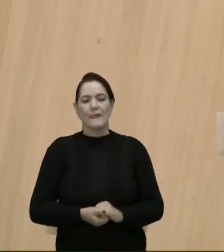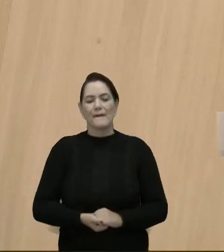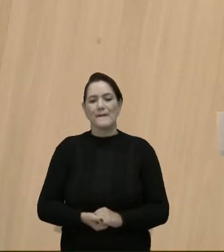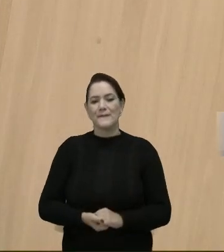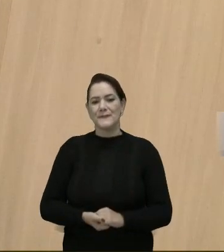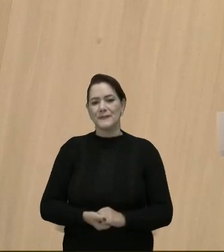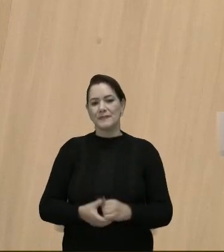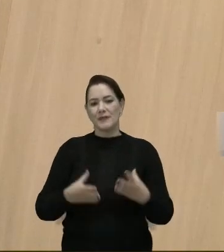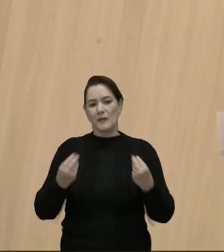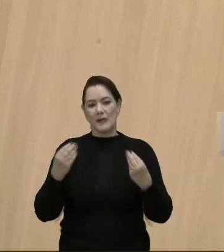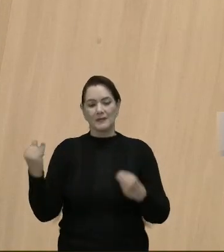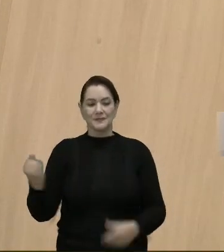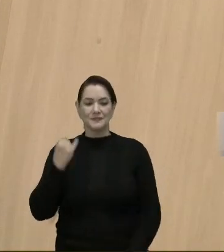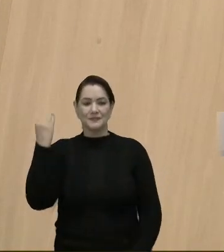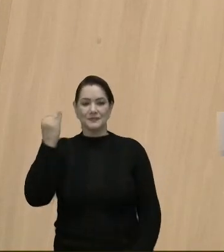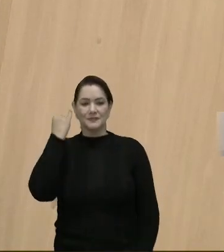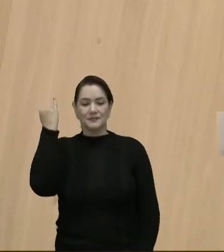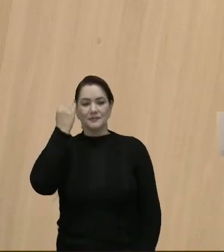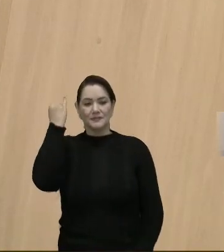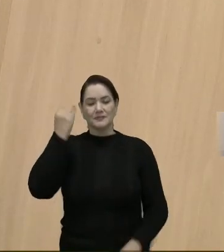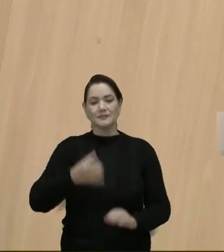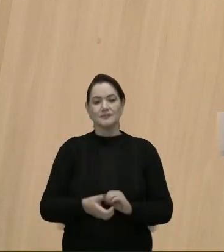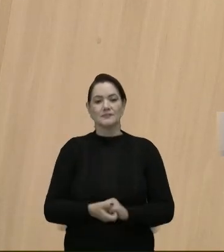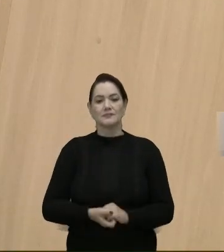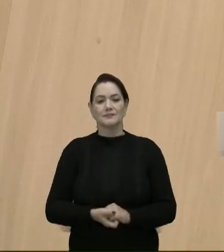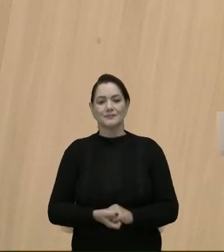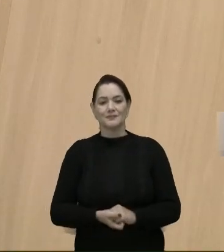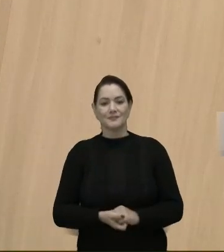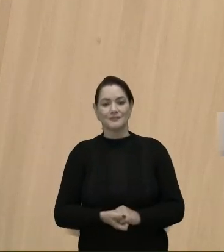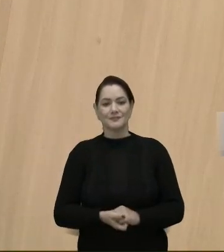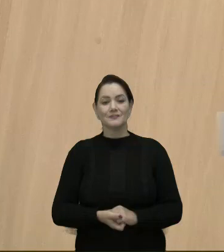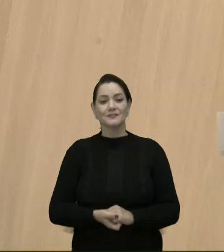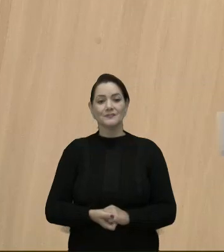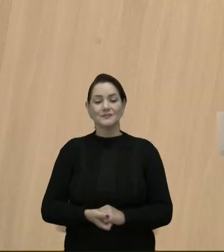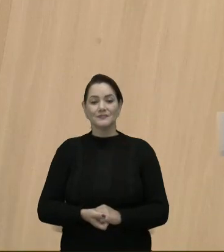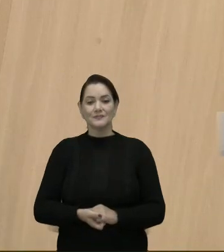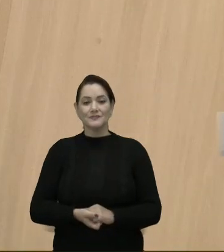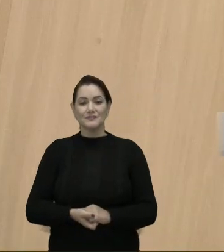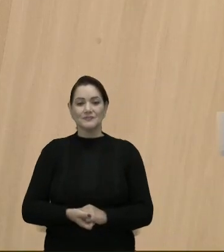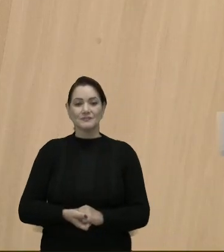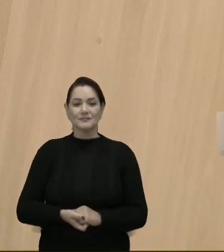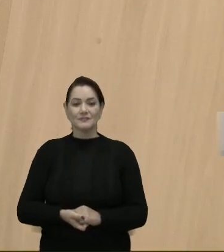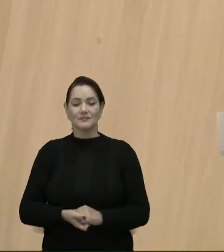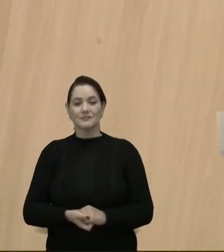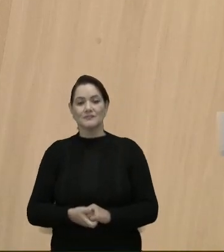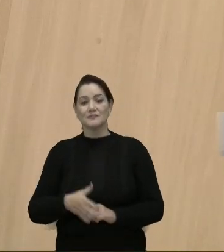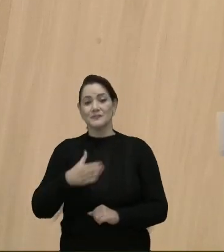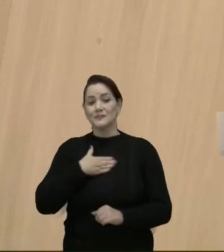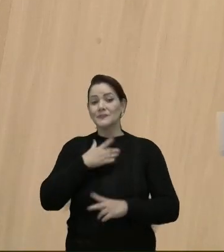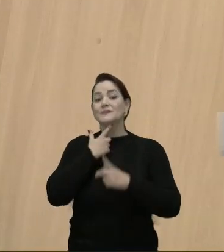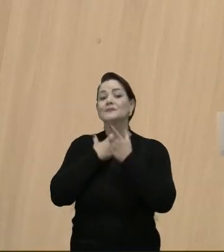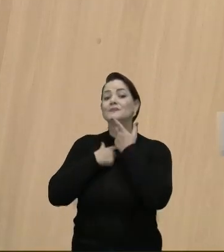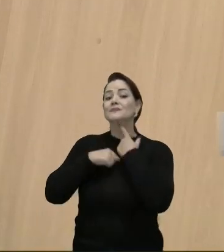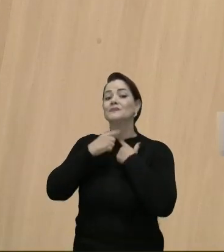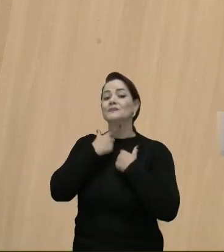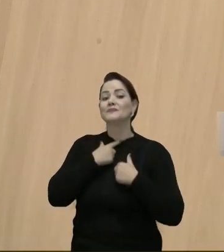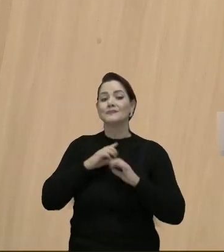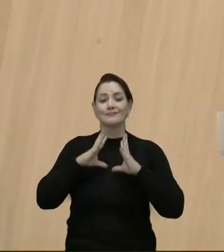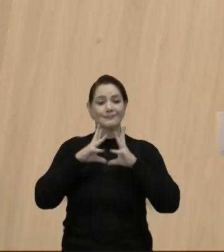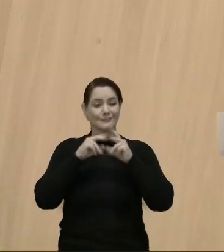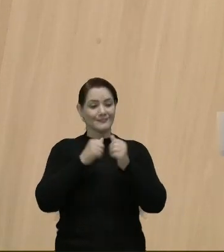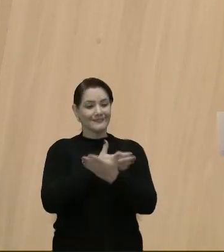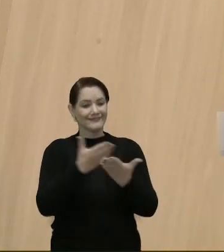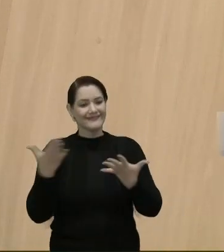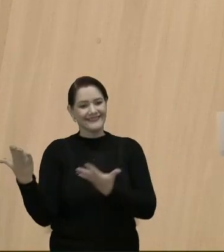para mim foi muito importante. E, sem dúvida nenhuma, o meu desejo é que todos